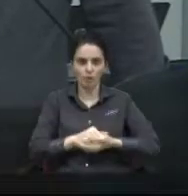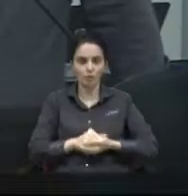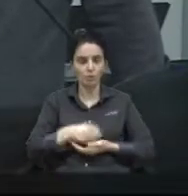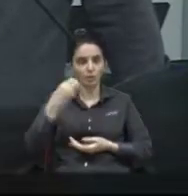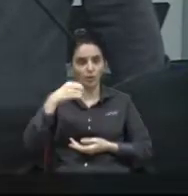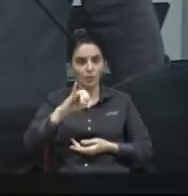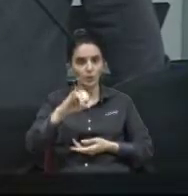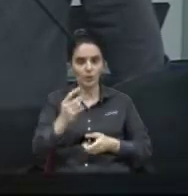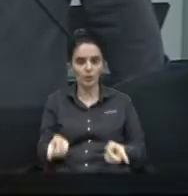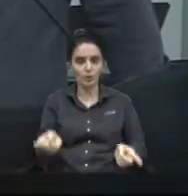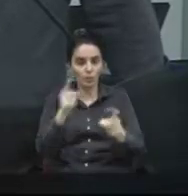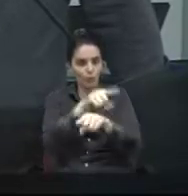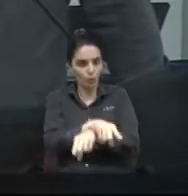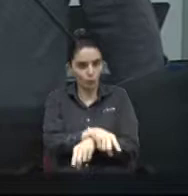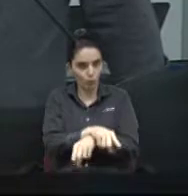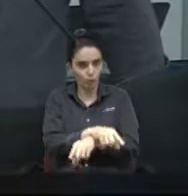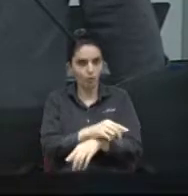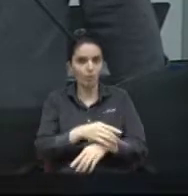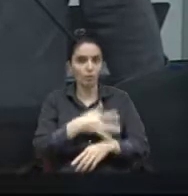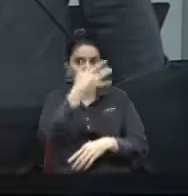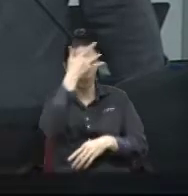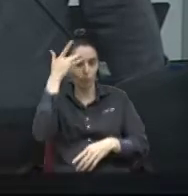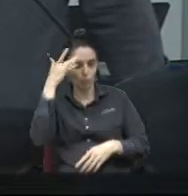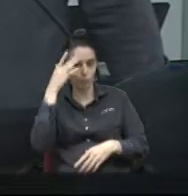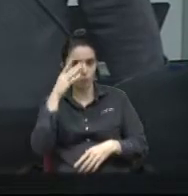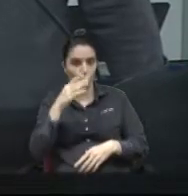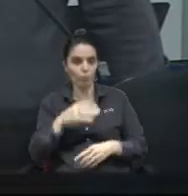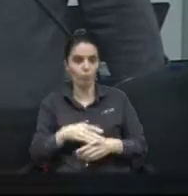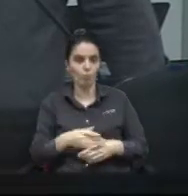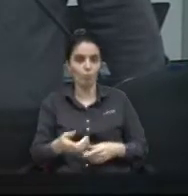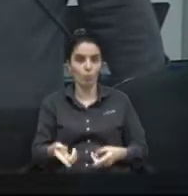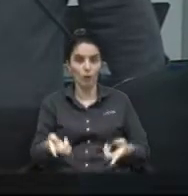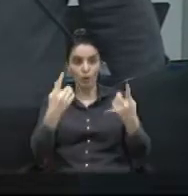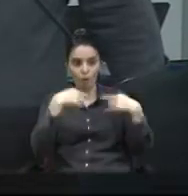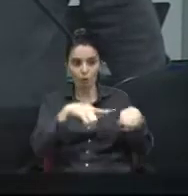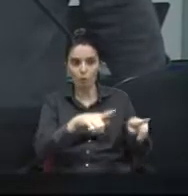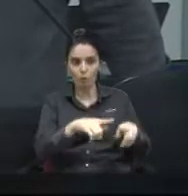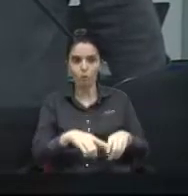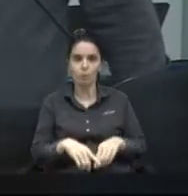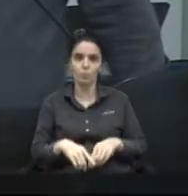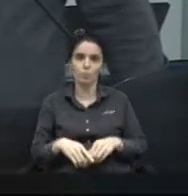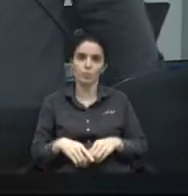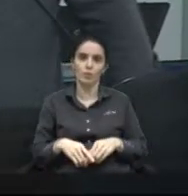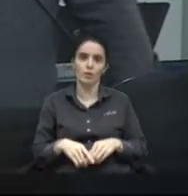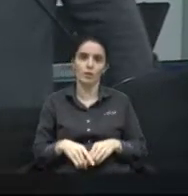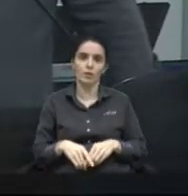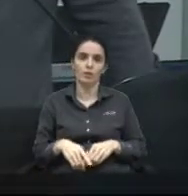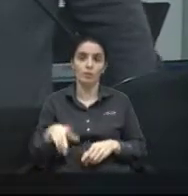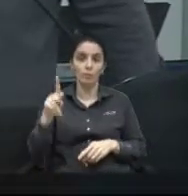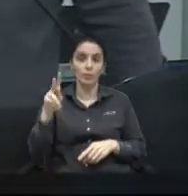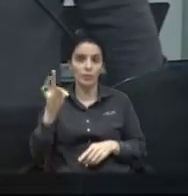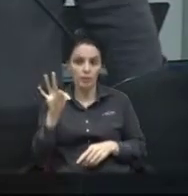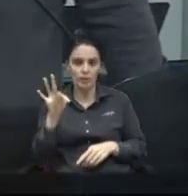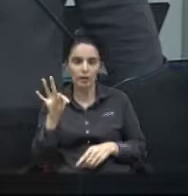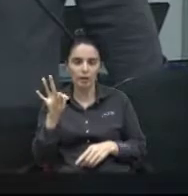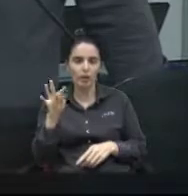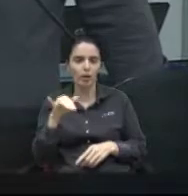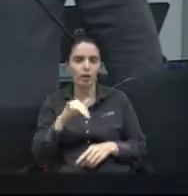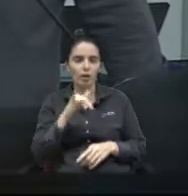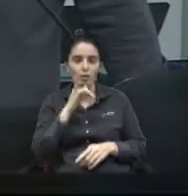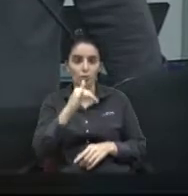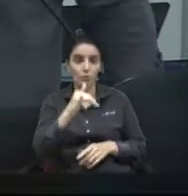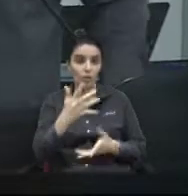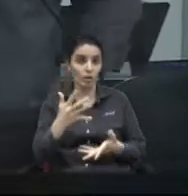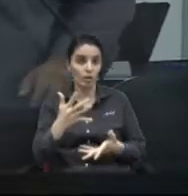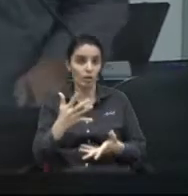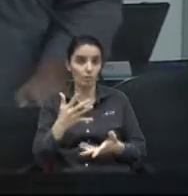fosse militantes do Bolsonaro hostilizando alguém do PT, teria falado. Mas como é o inverso, então vamos pensar se a